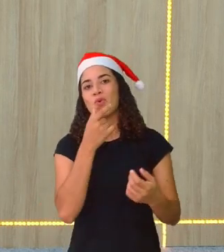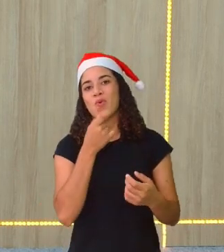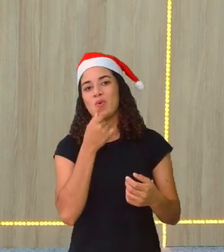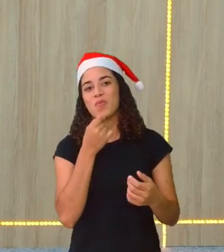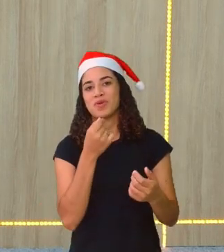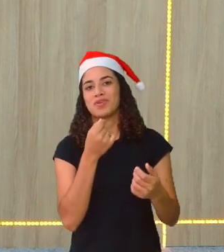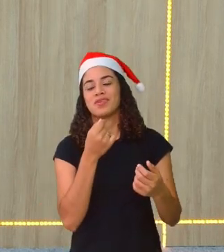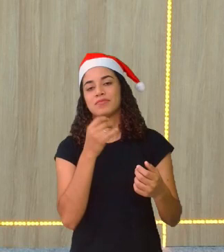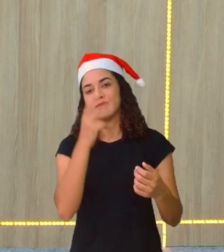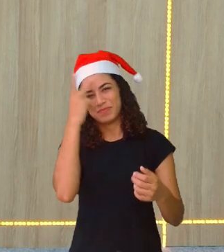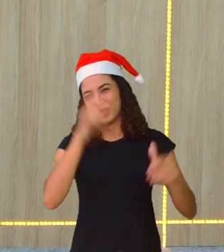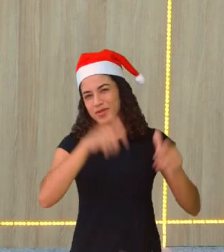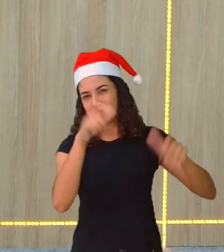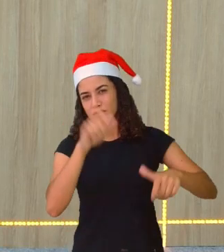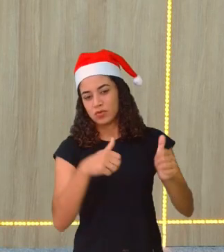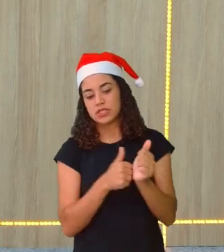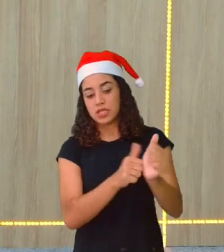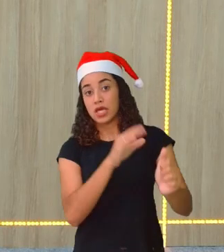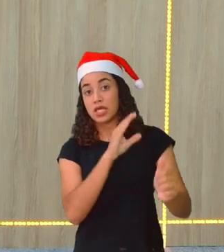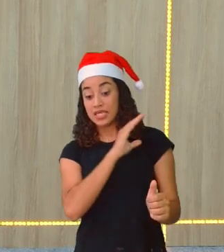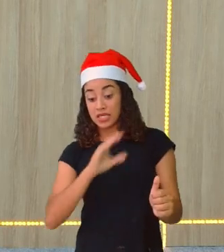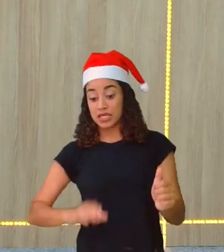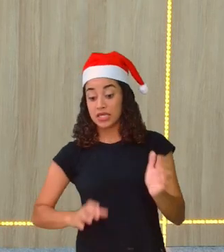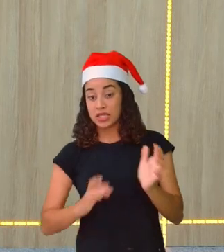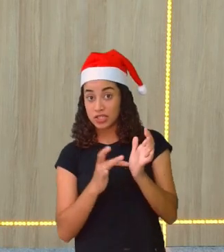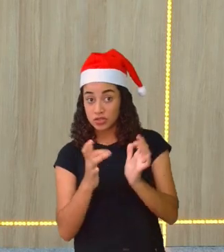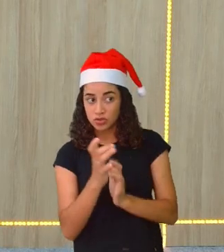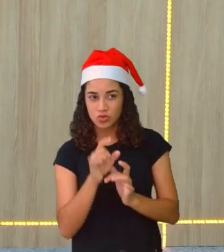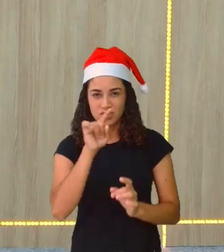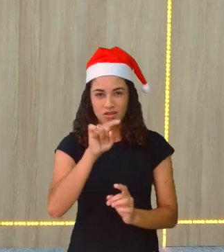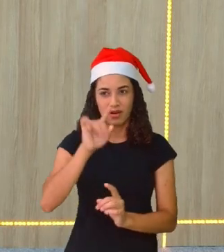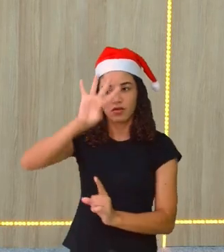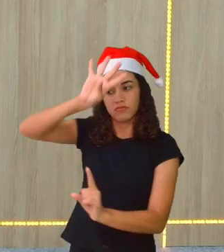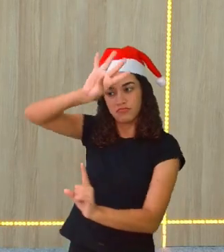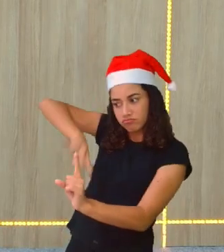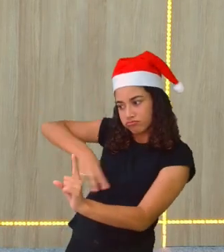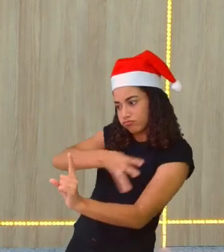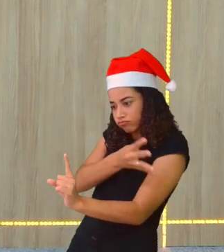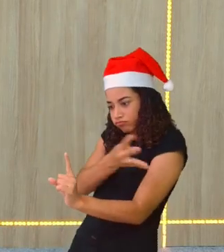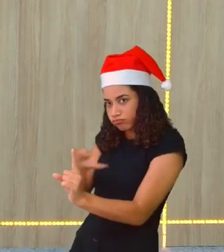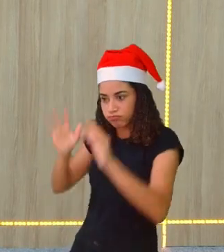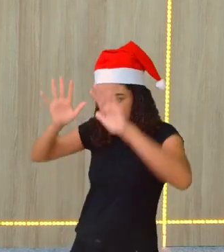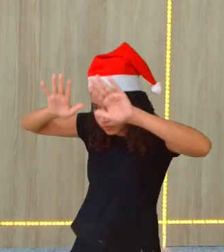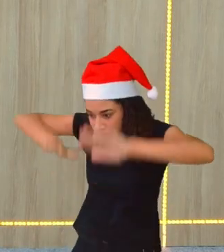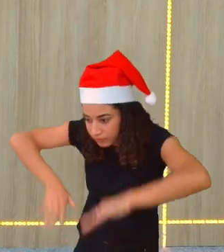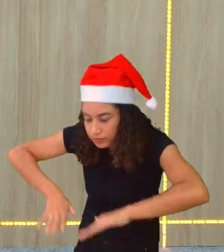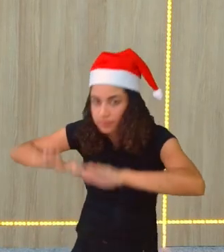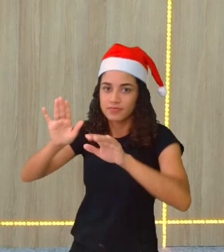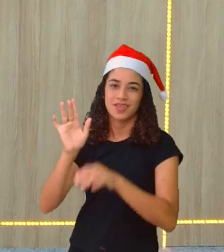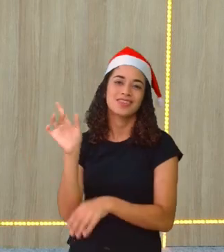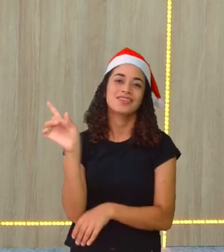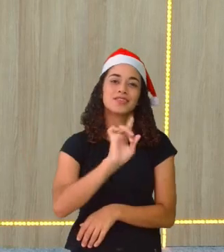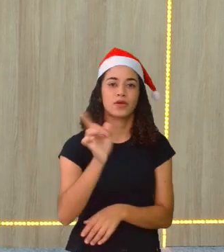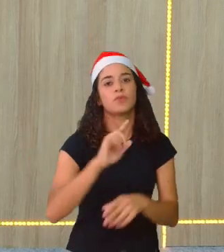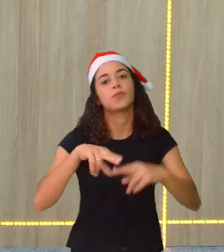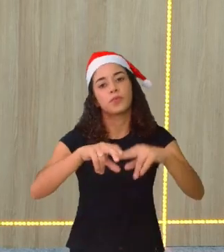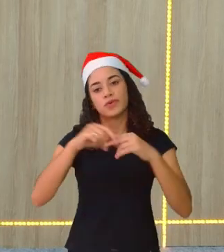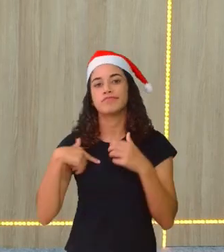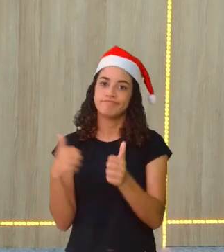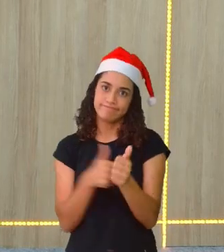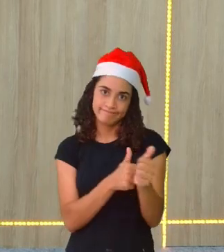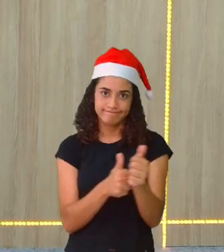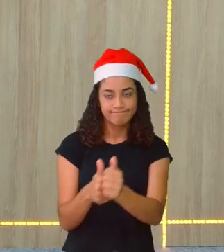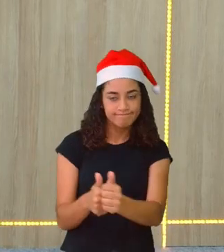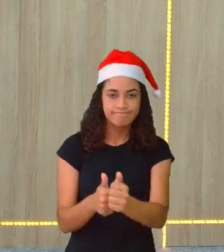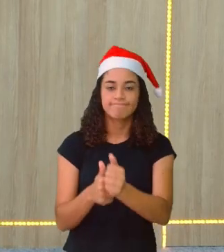se negar a prestar culto ao imperador, daí serão perseguidos, né? E muitos serão